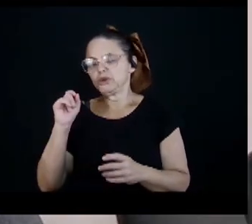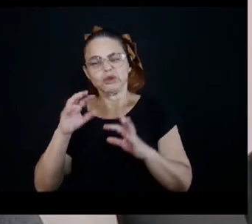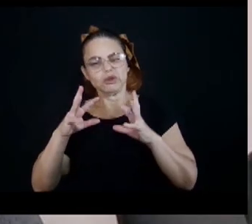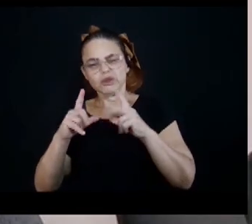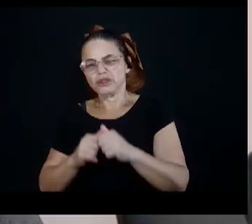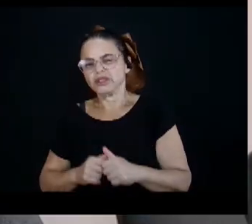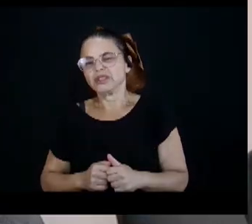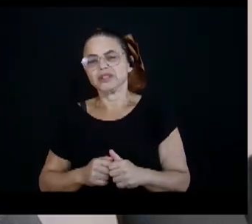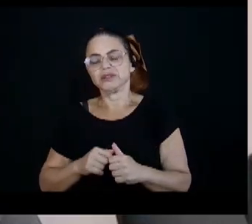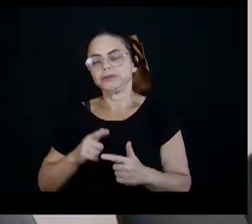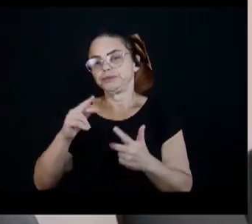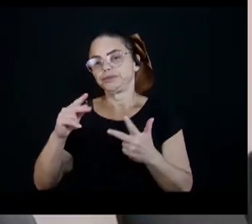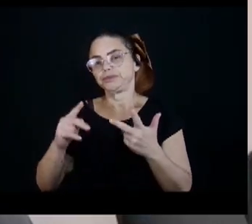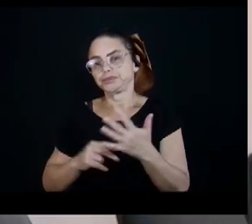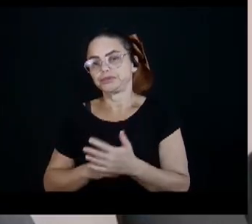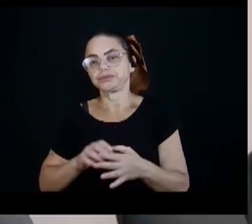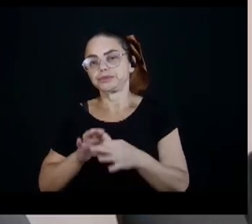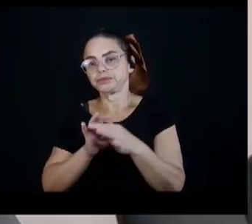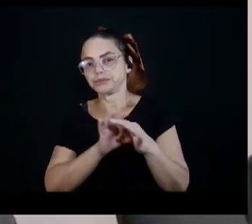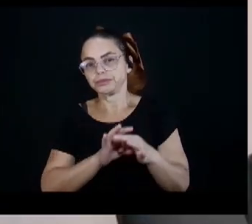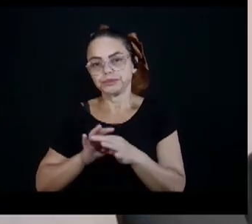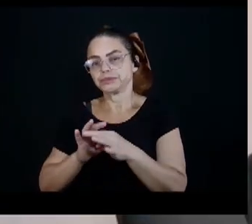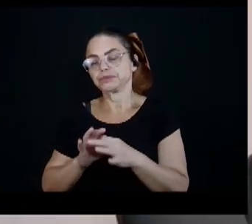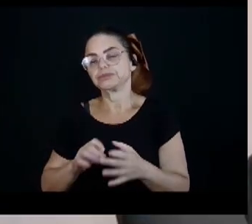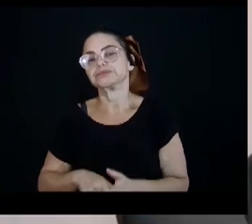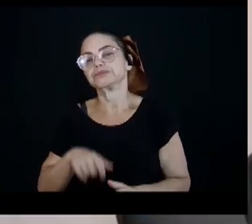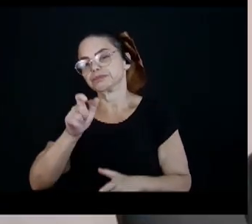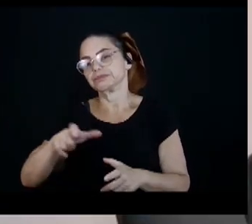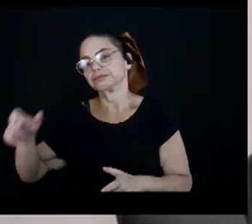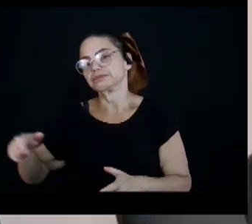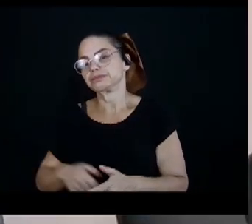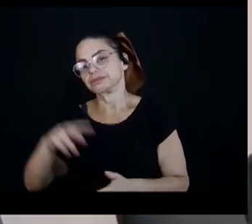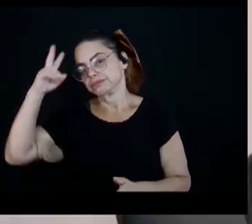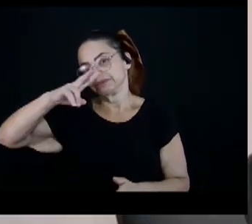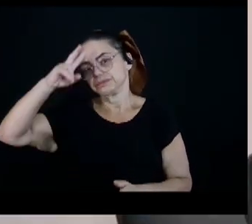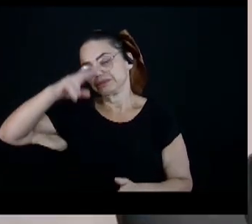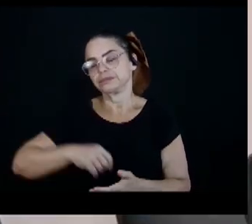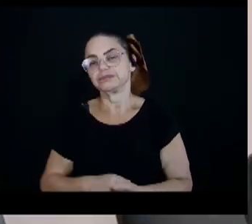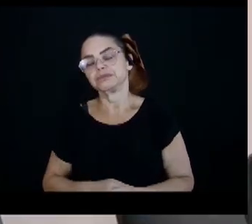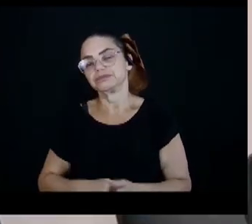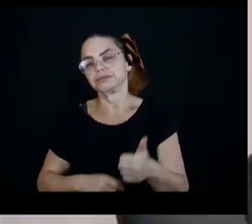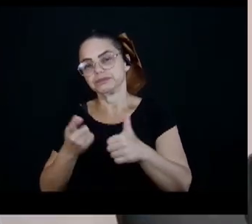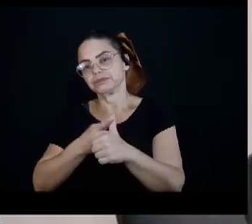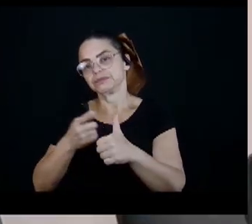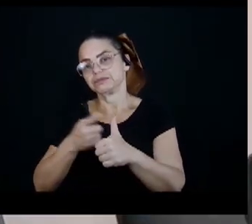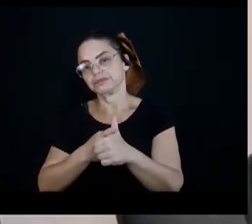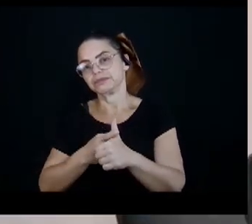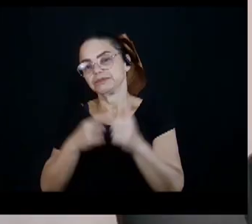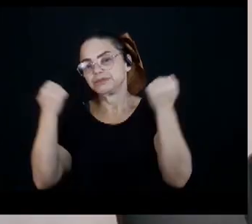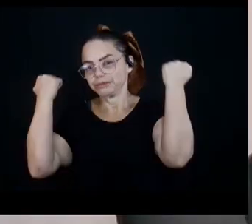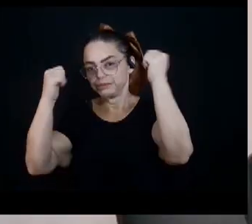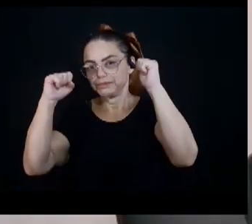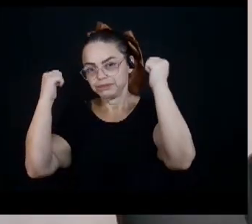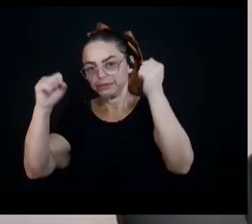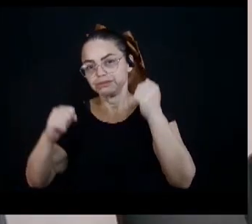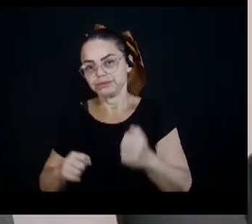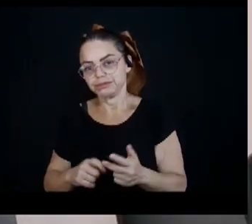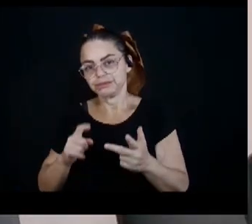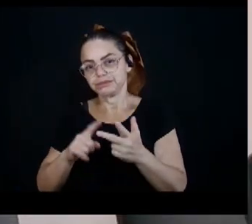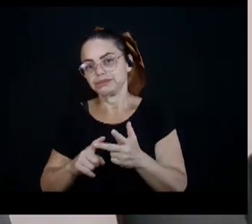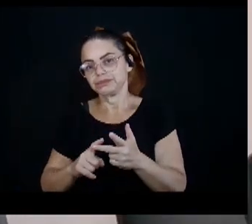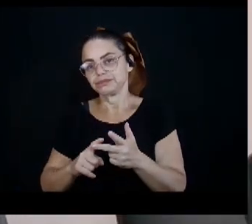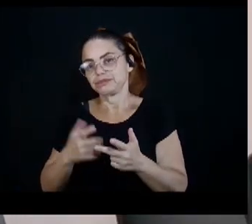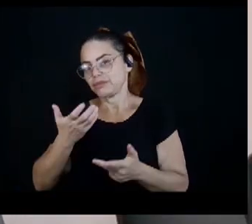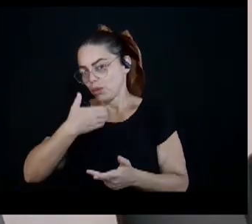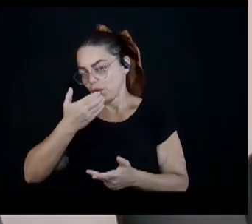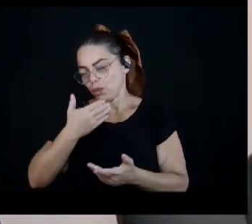sendo associada ao medicamento, mas as pessoas precisam lembrar que primeiro, quando você faz esporte, primeiro vem dieta, segundo vem musculação,